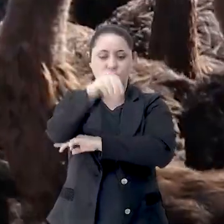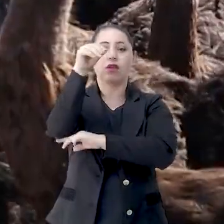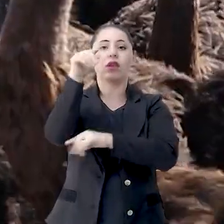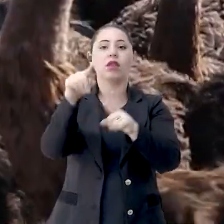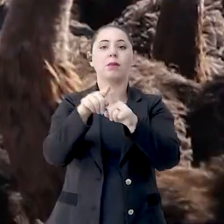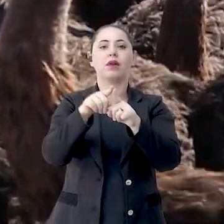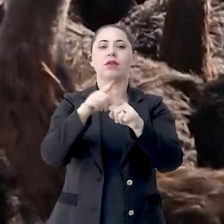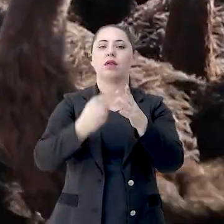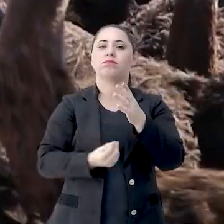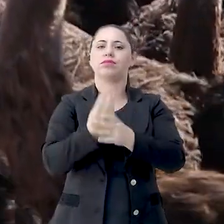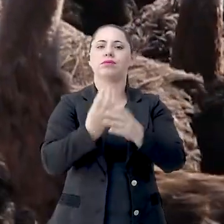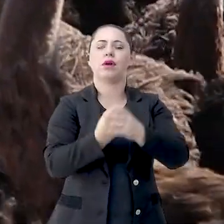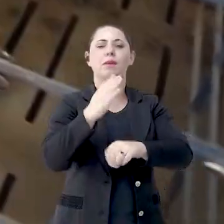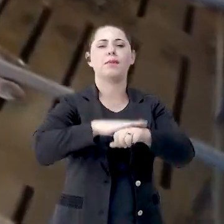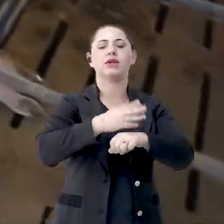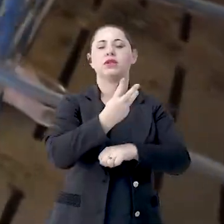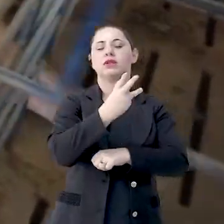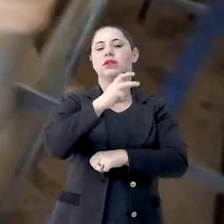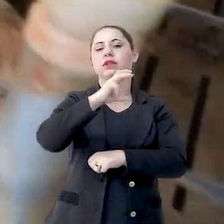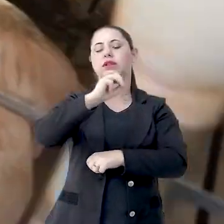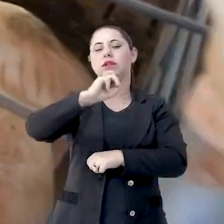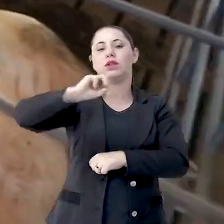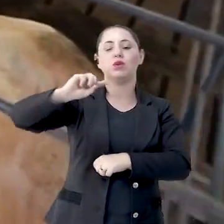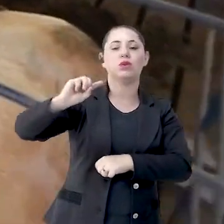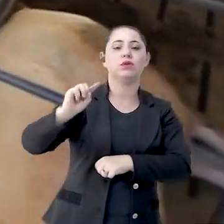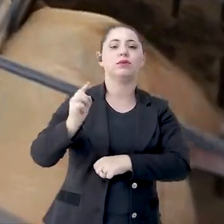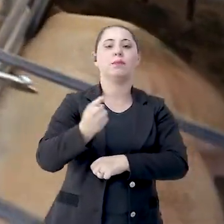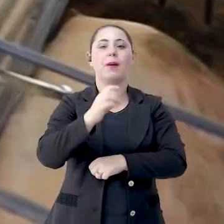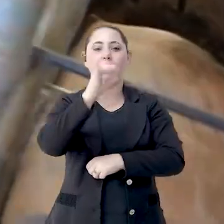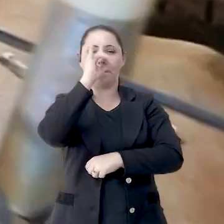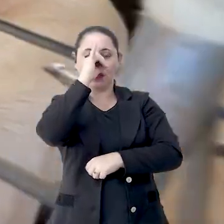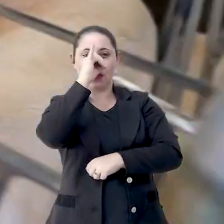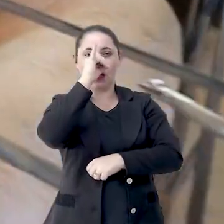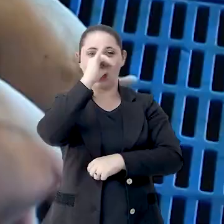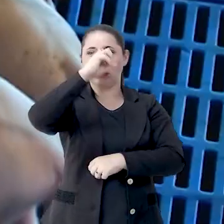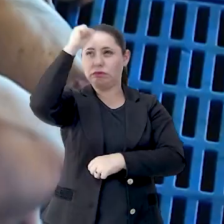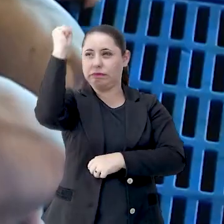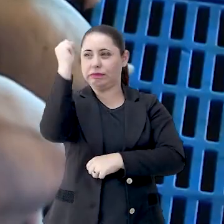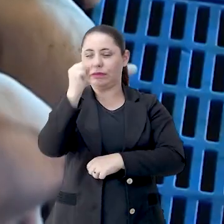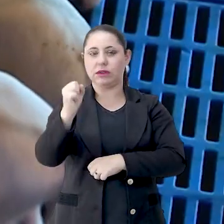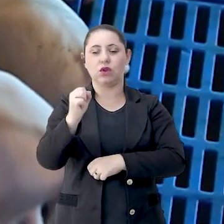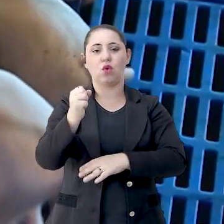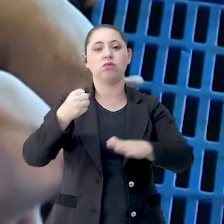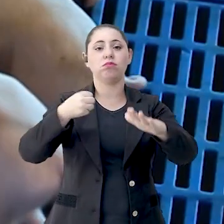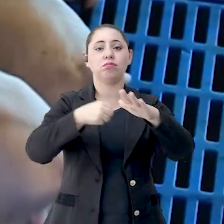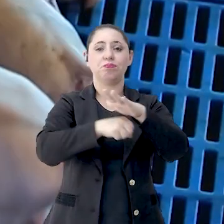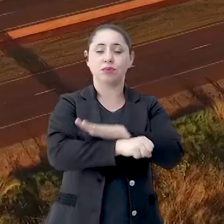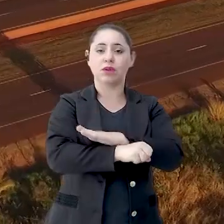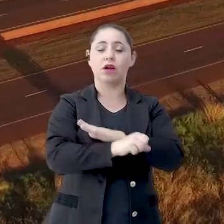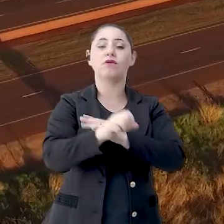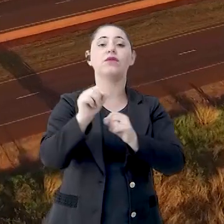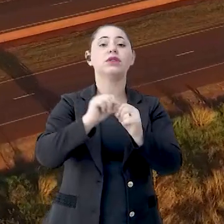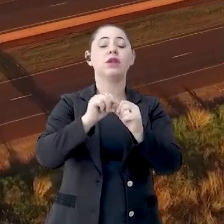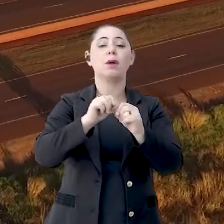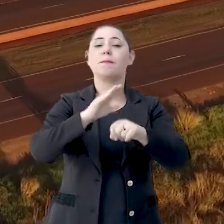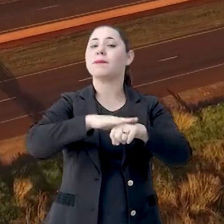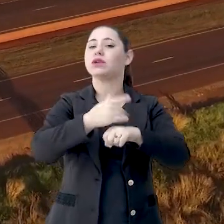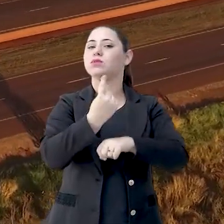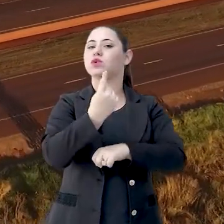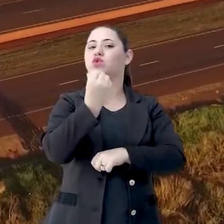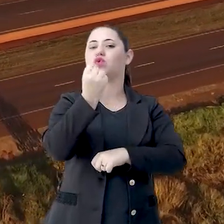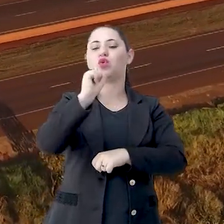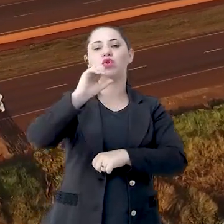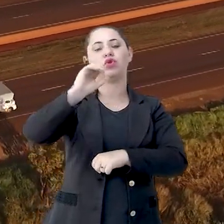e avestruzes do estado, produzindo mais de 300 mil leitões. Um dos maiores frigoríficos do mundo se